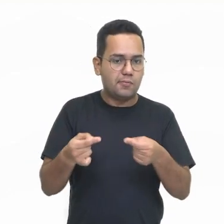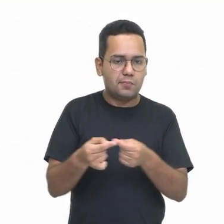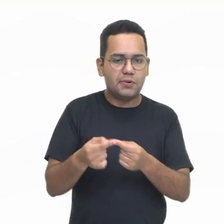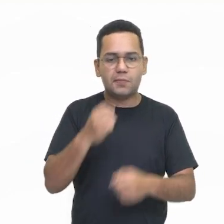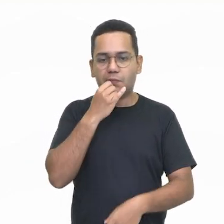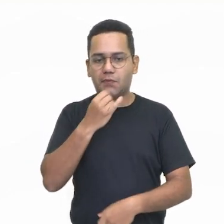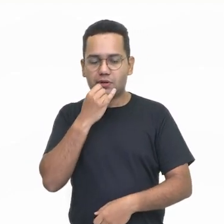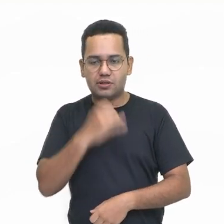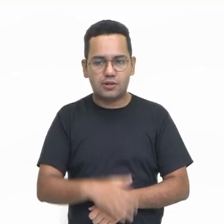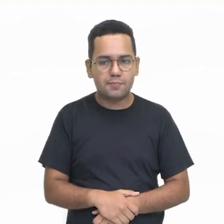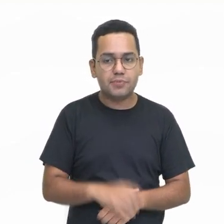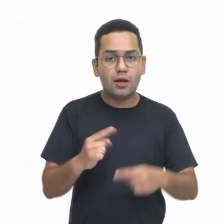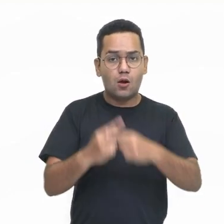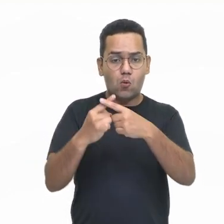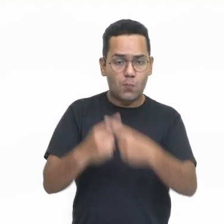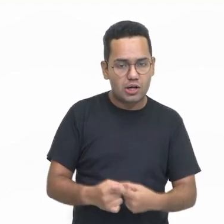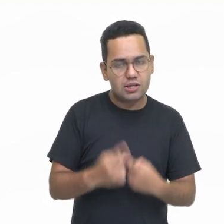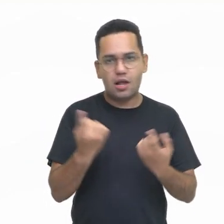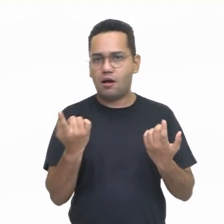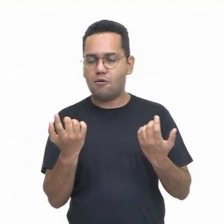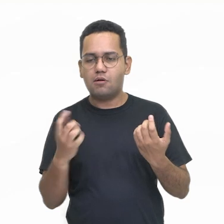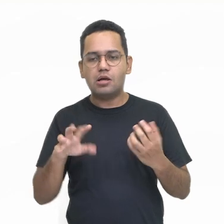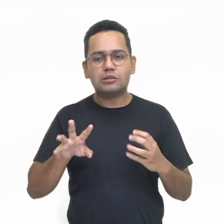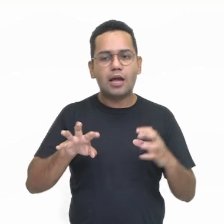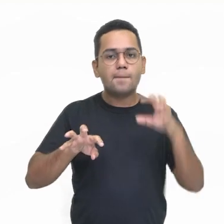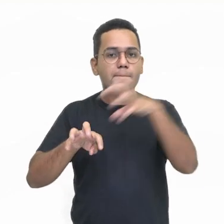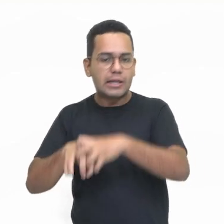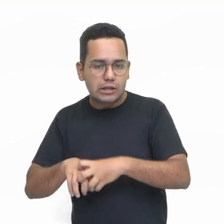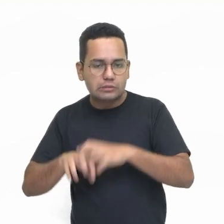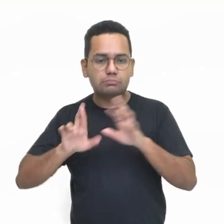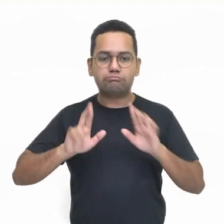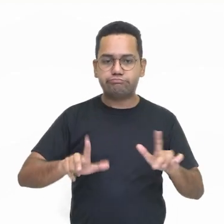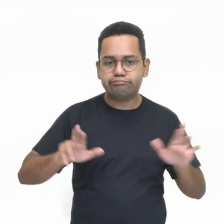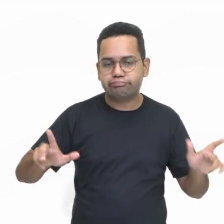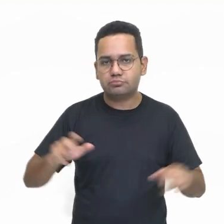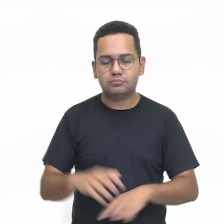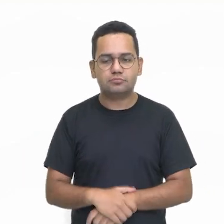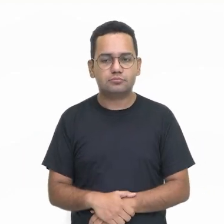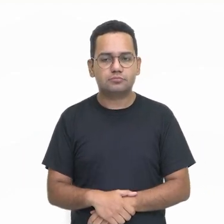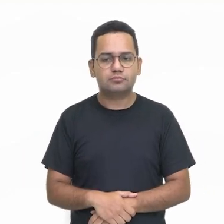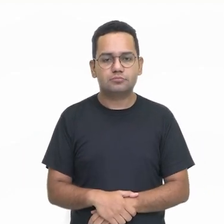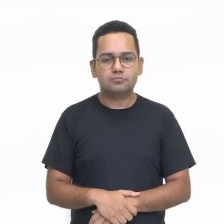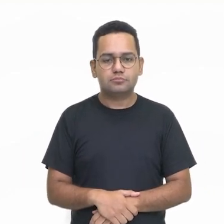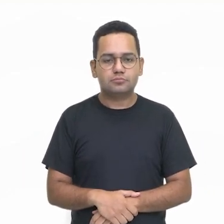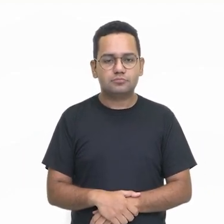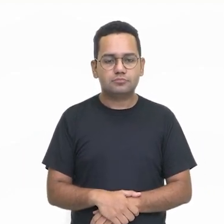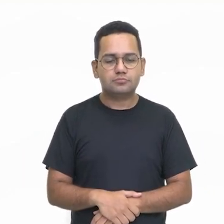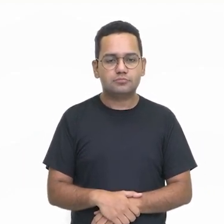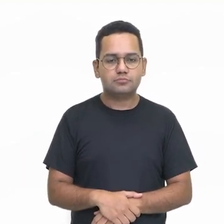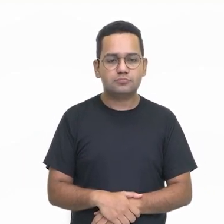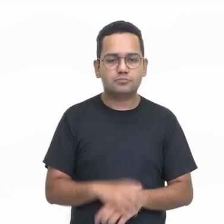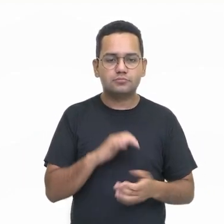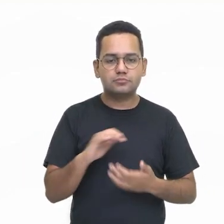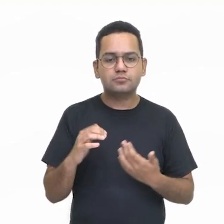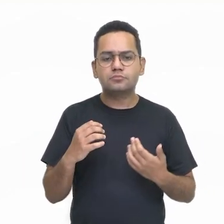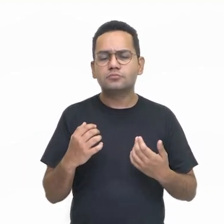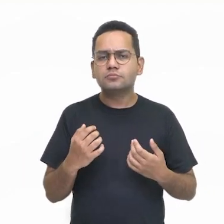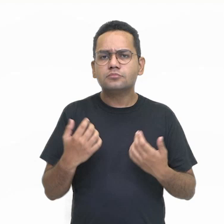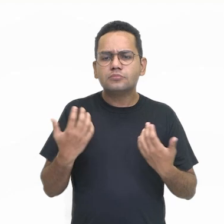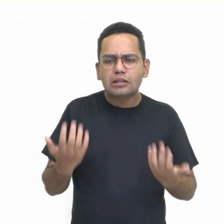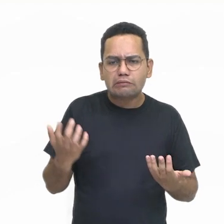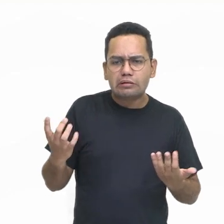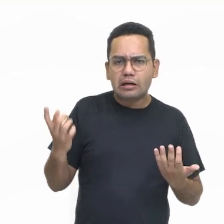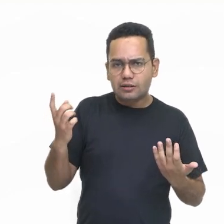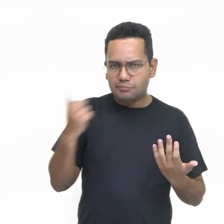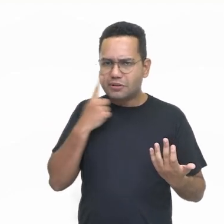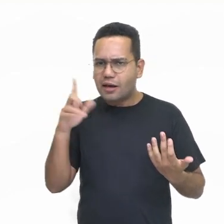que essas interações ecológicas elas vão ocorrer porque eles necessitam né sobreviver eles